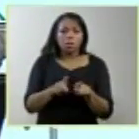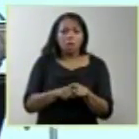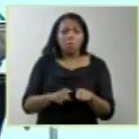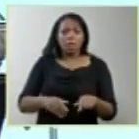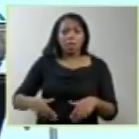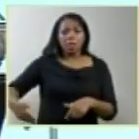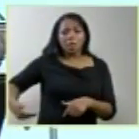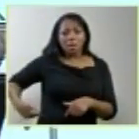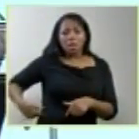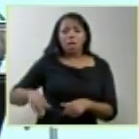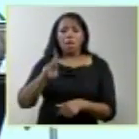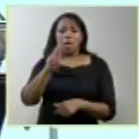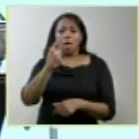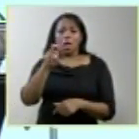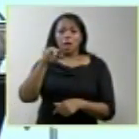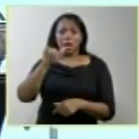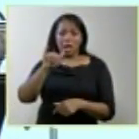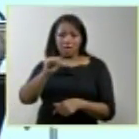parede abdominal.